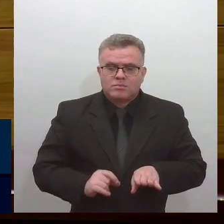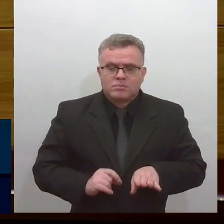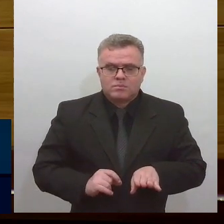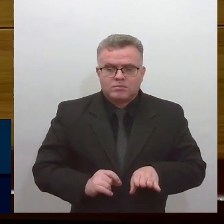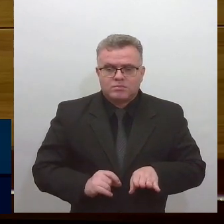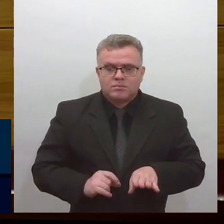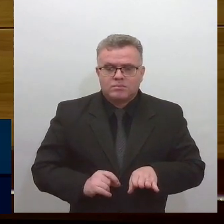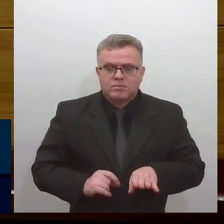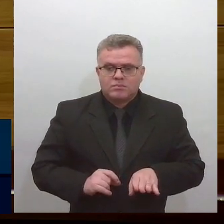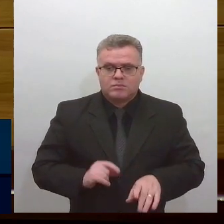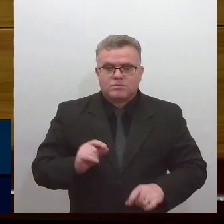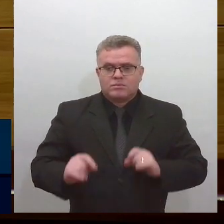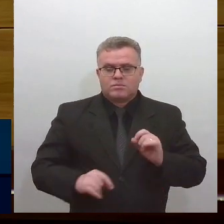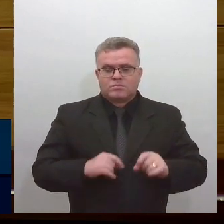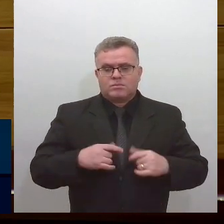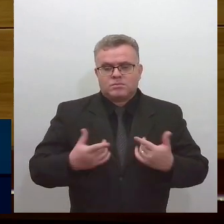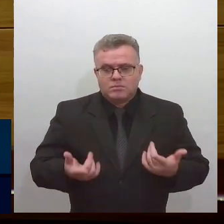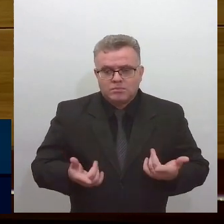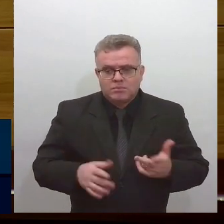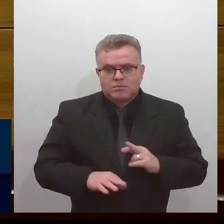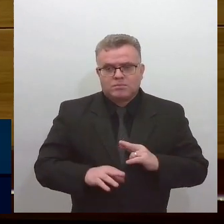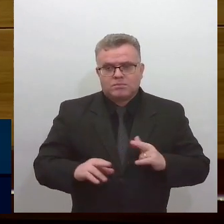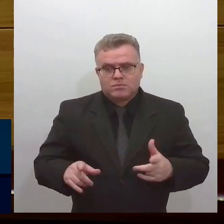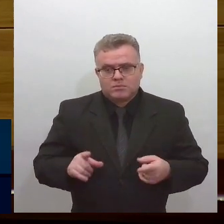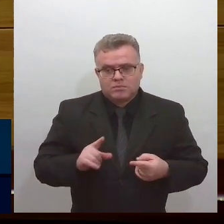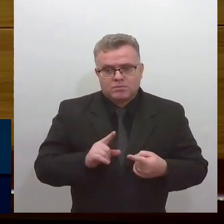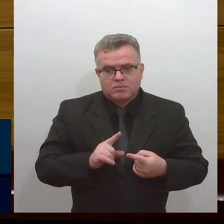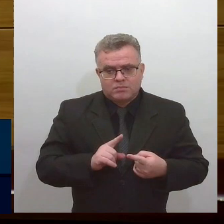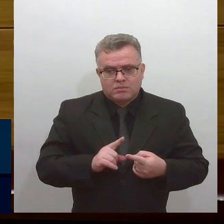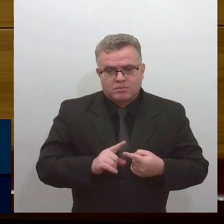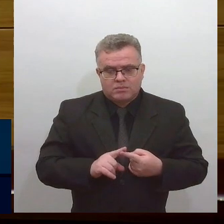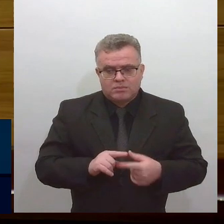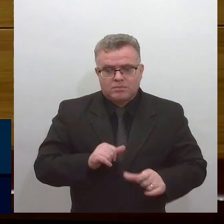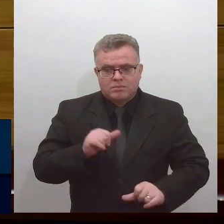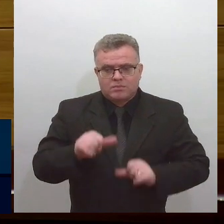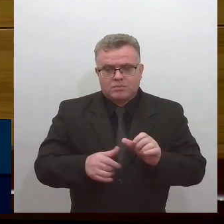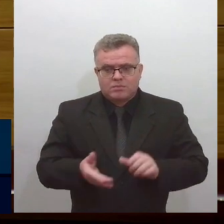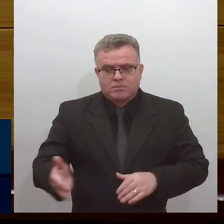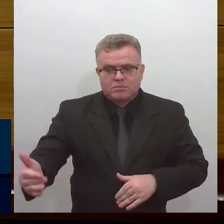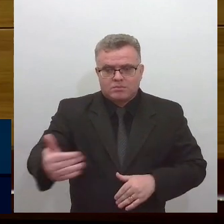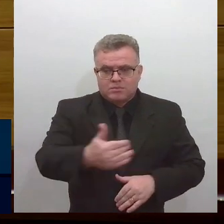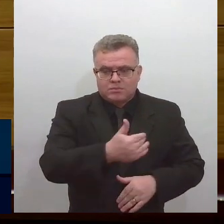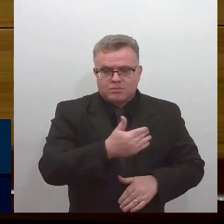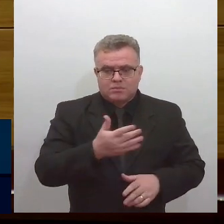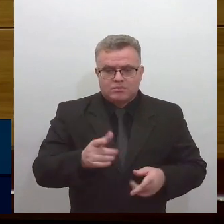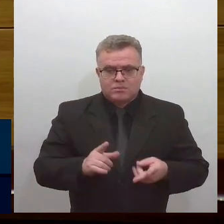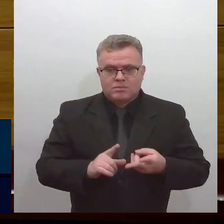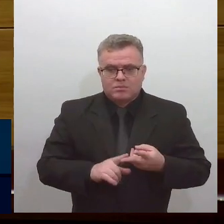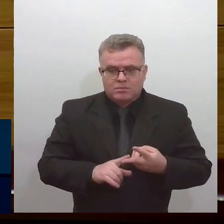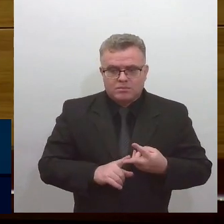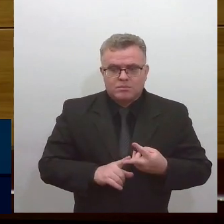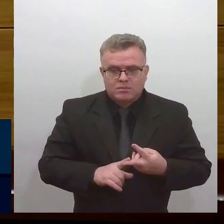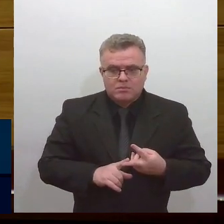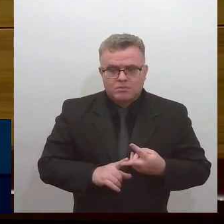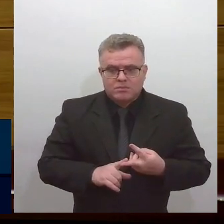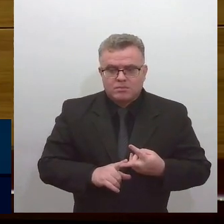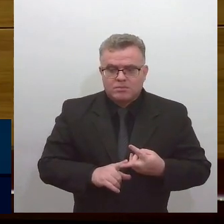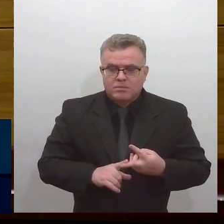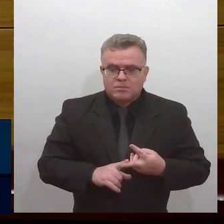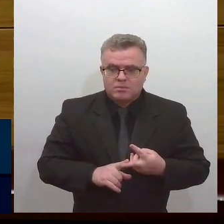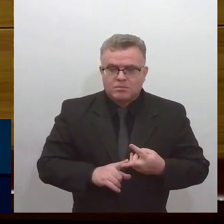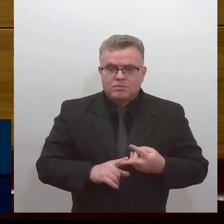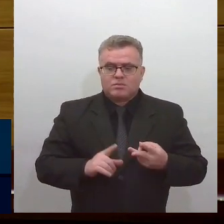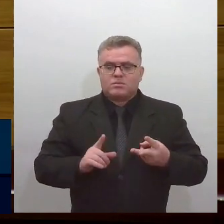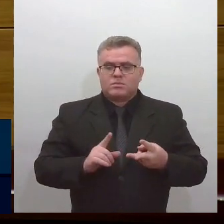ela normalmente envolve mudança das curvas mas lá vai ser duplicação né eu eu vou chegar lá mudança das curvas